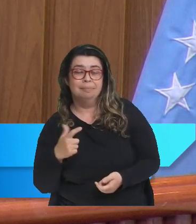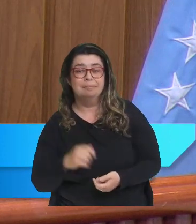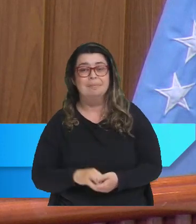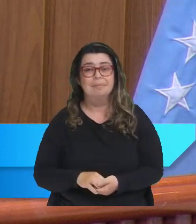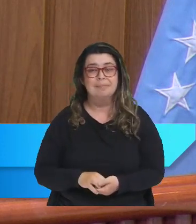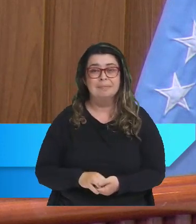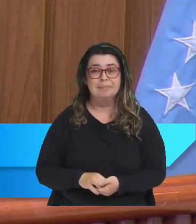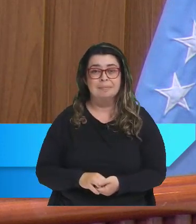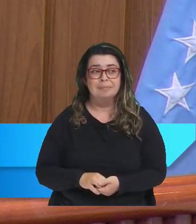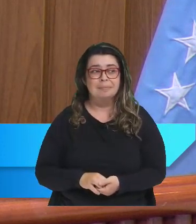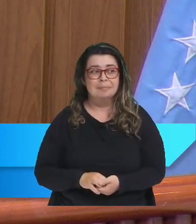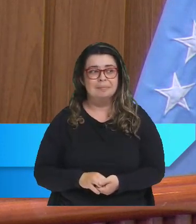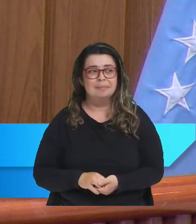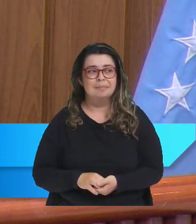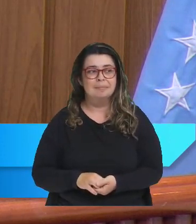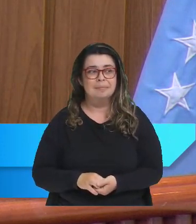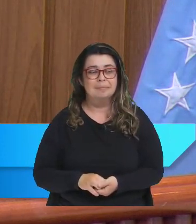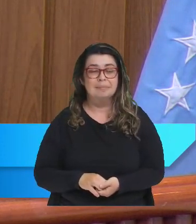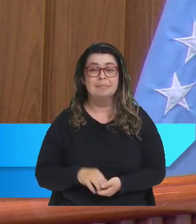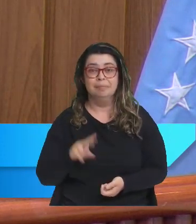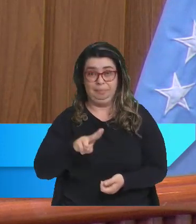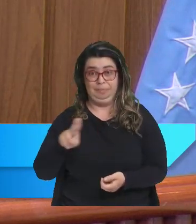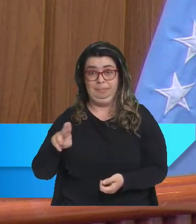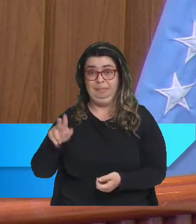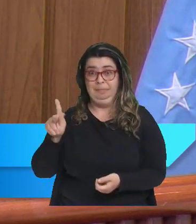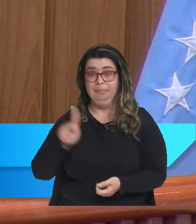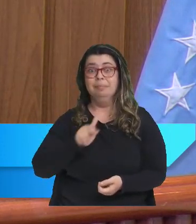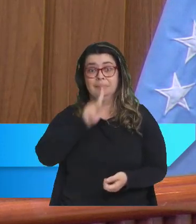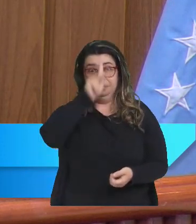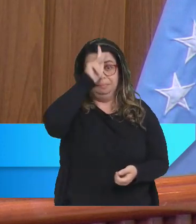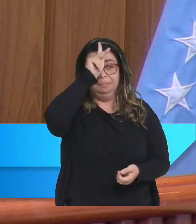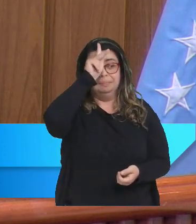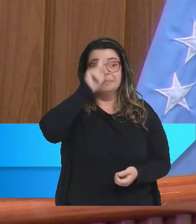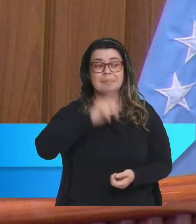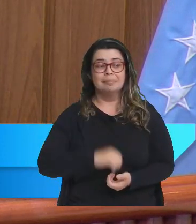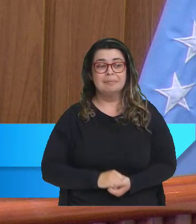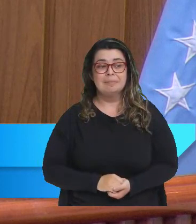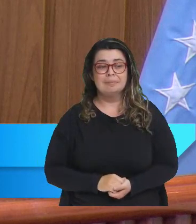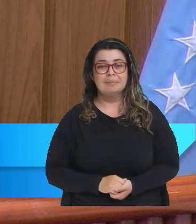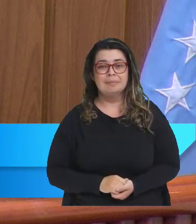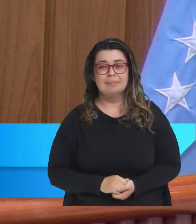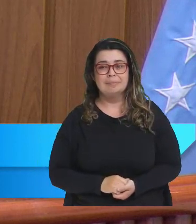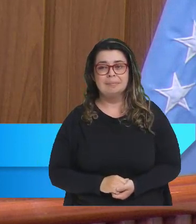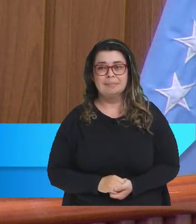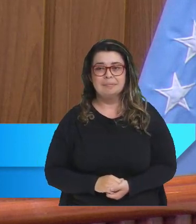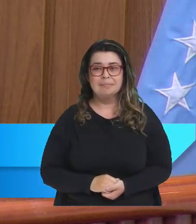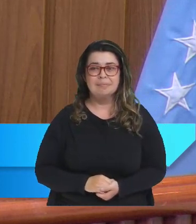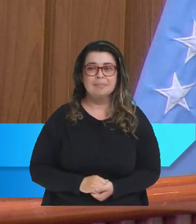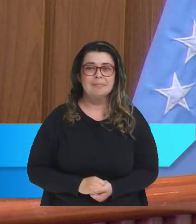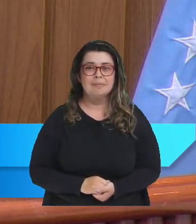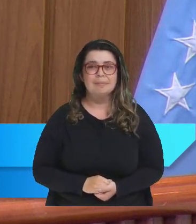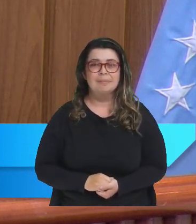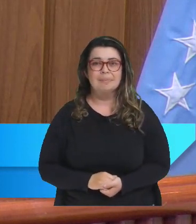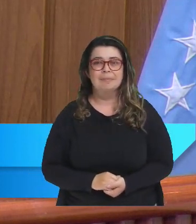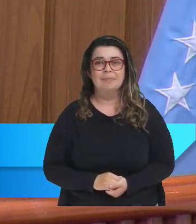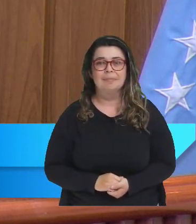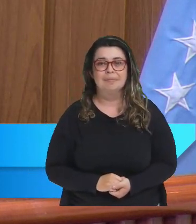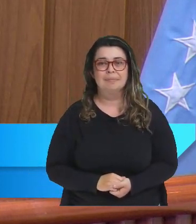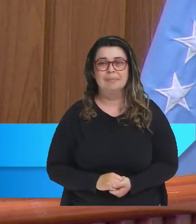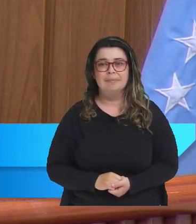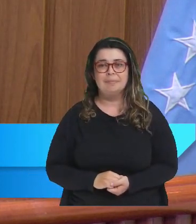nome firme, um nome forte, né, se você não tiver um nome para